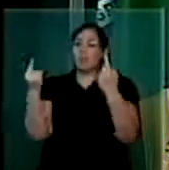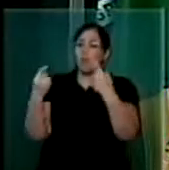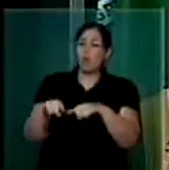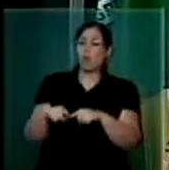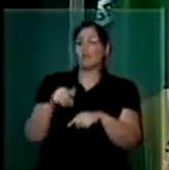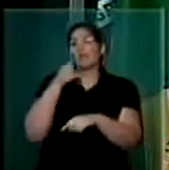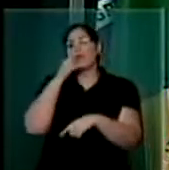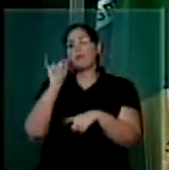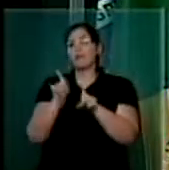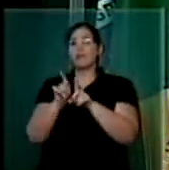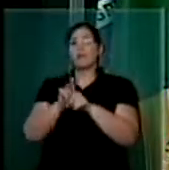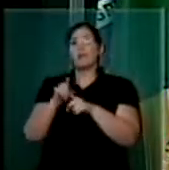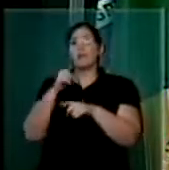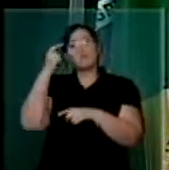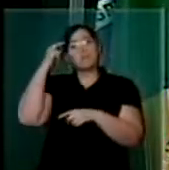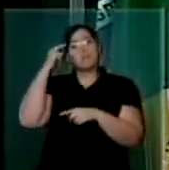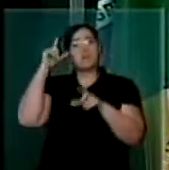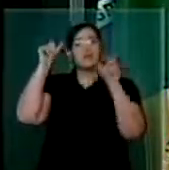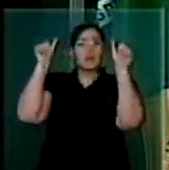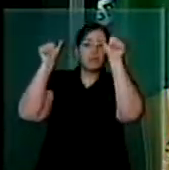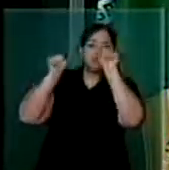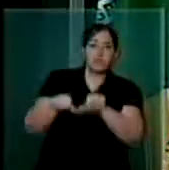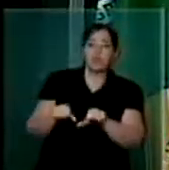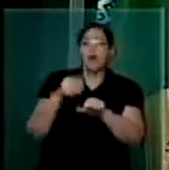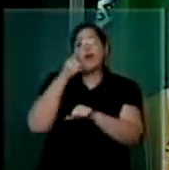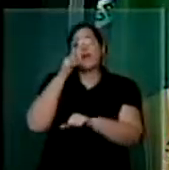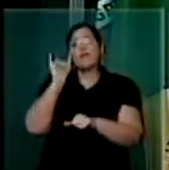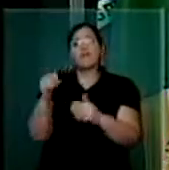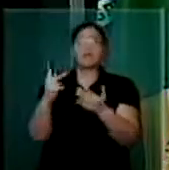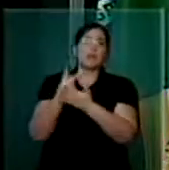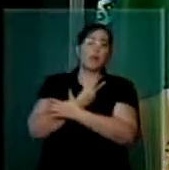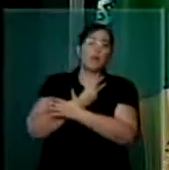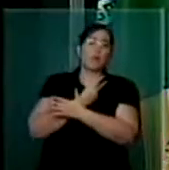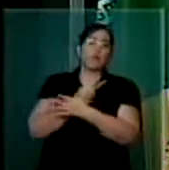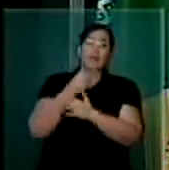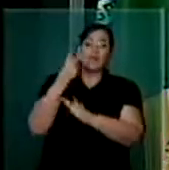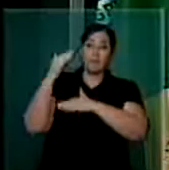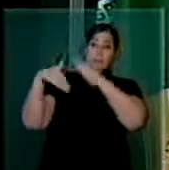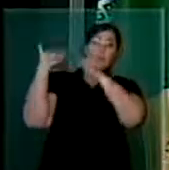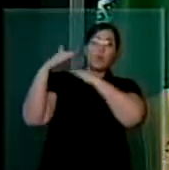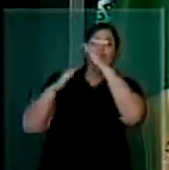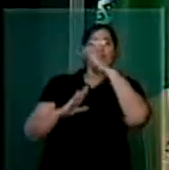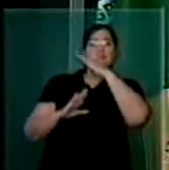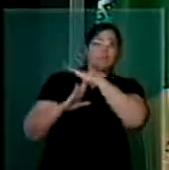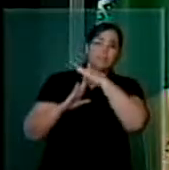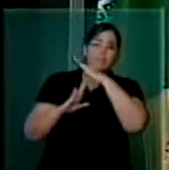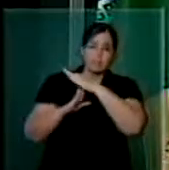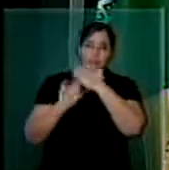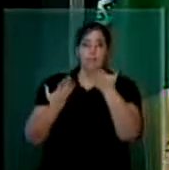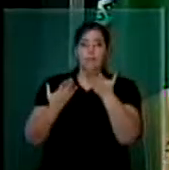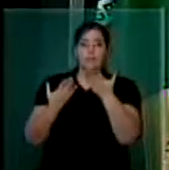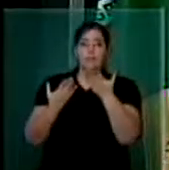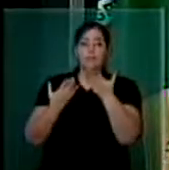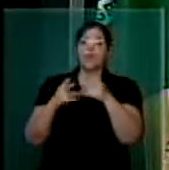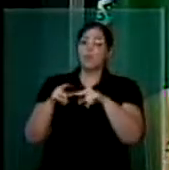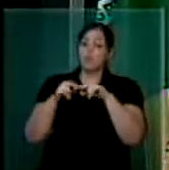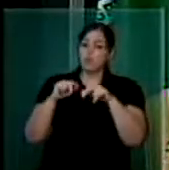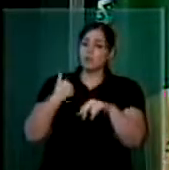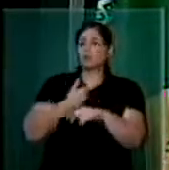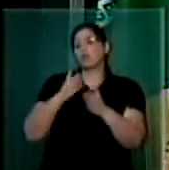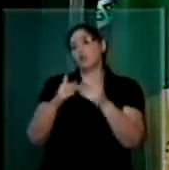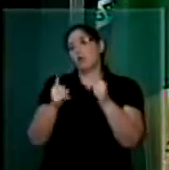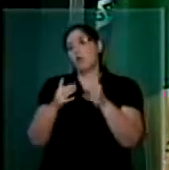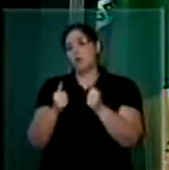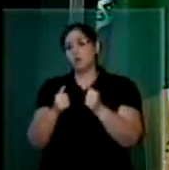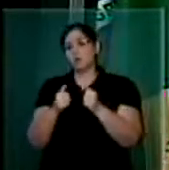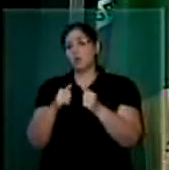e não sejam negativos e não permitam que o progresso chegue a mais brasileiros. É isso que nós